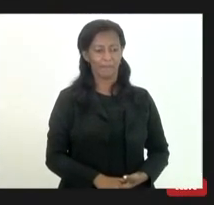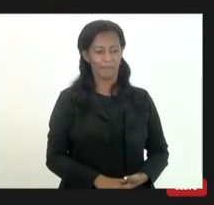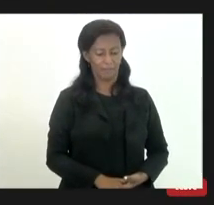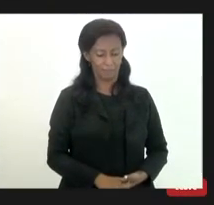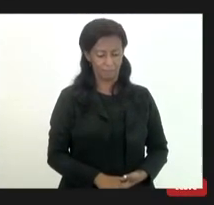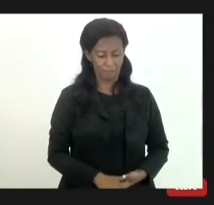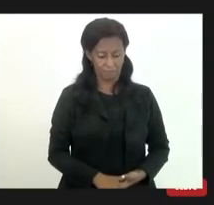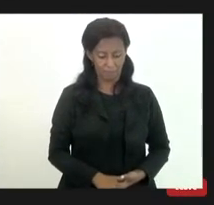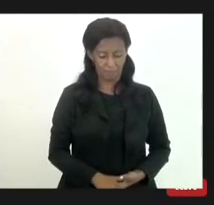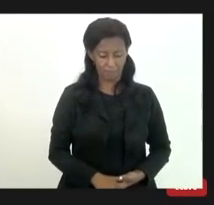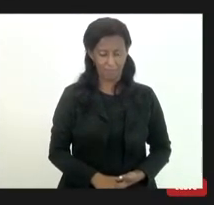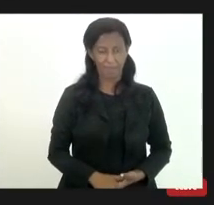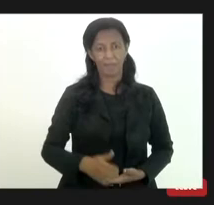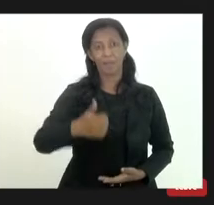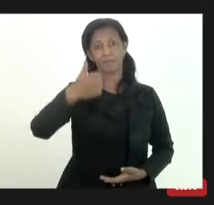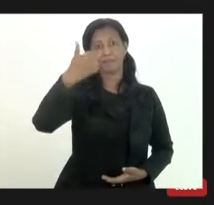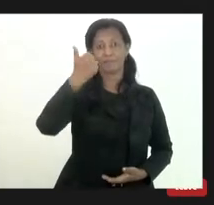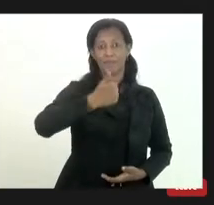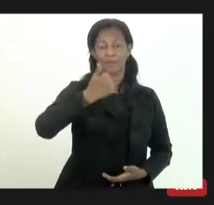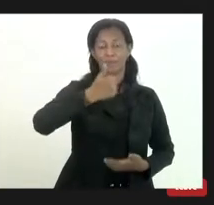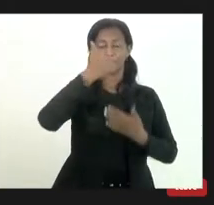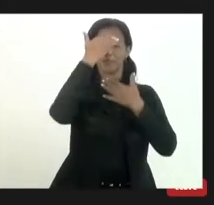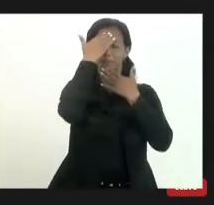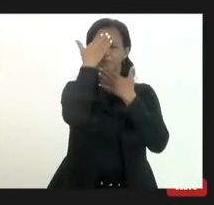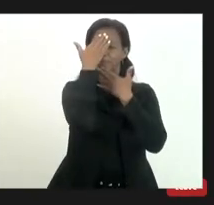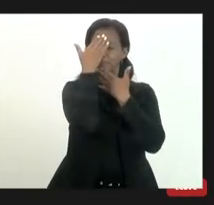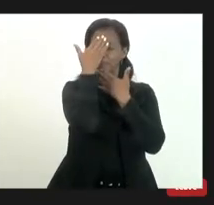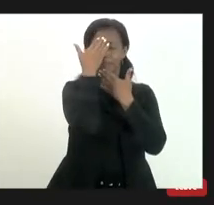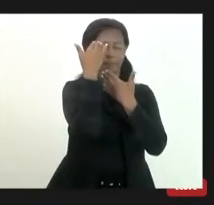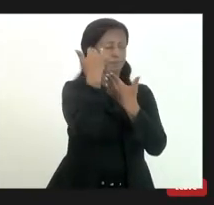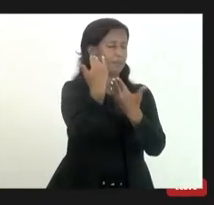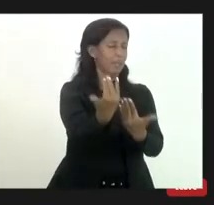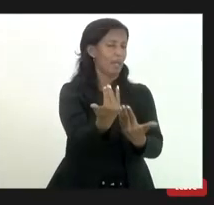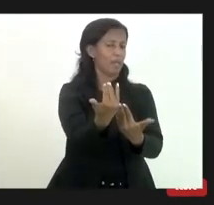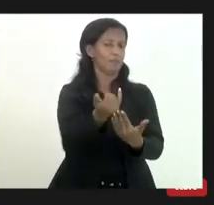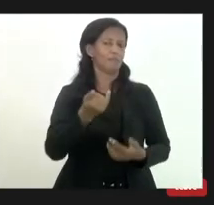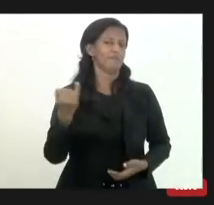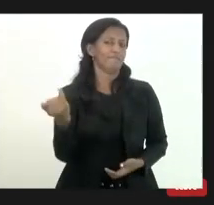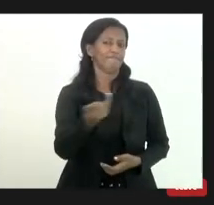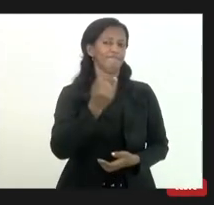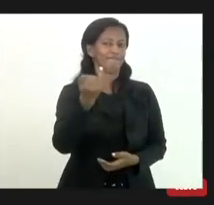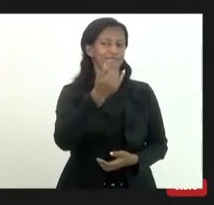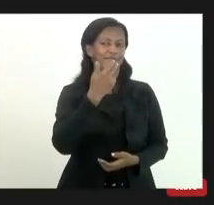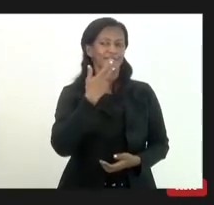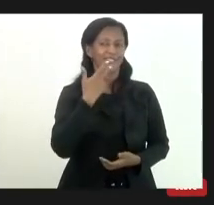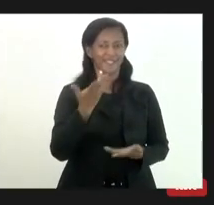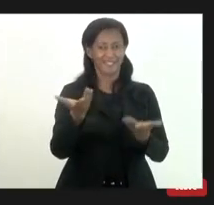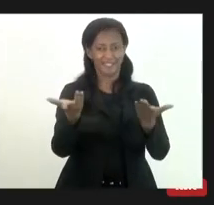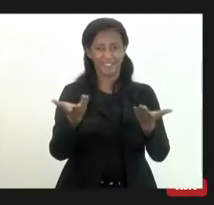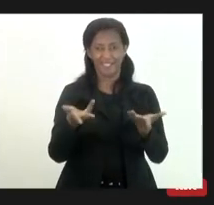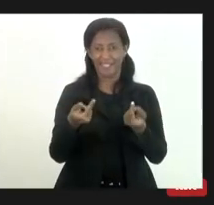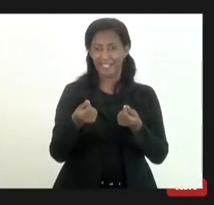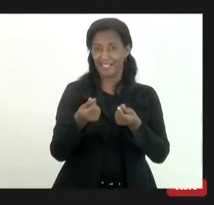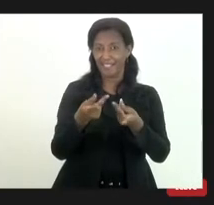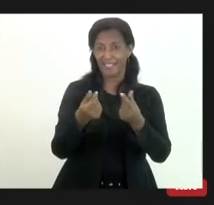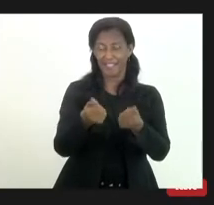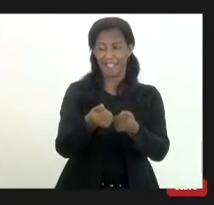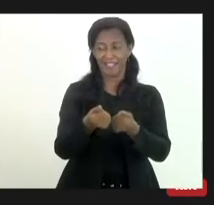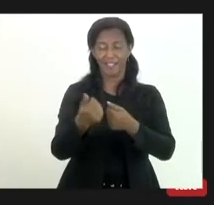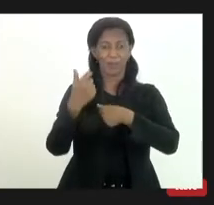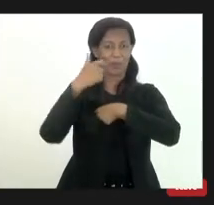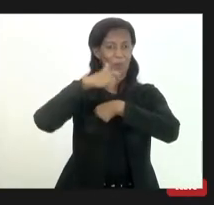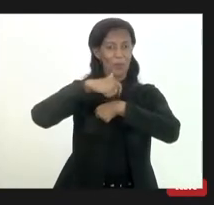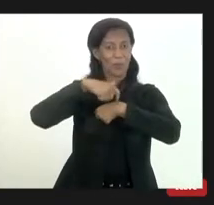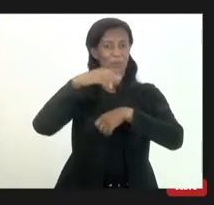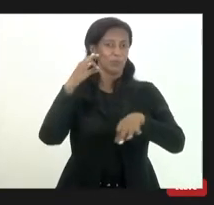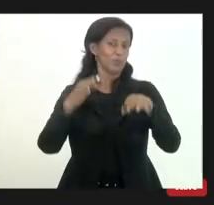primeiro lugar, obrigado pela justiça que você acaba de fazer, né? Nada como um momento de justiça depois